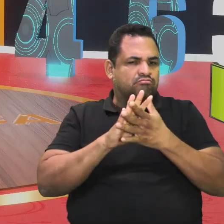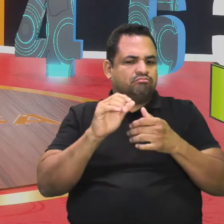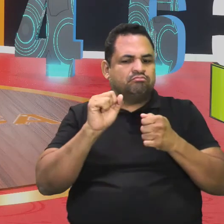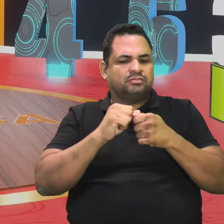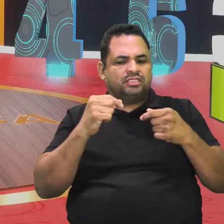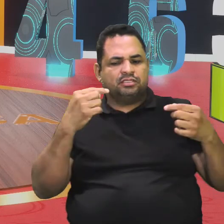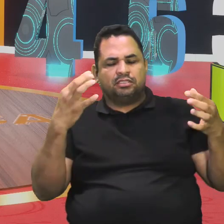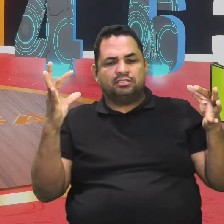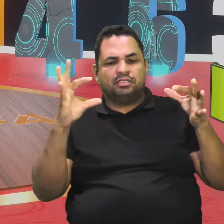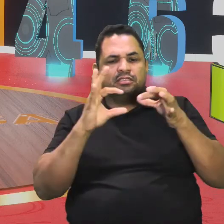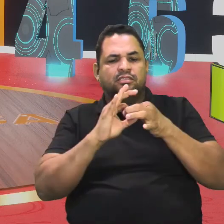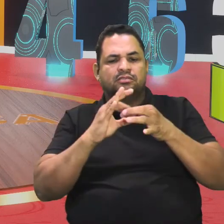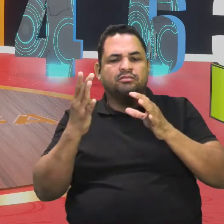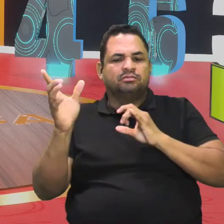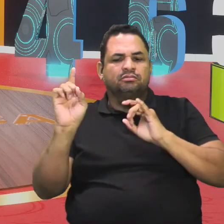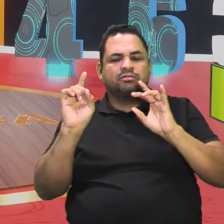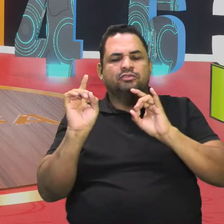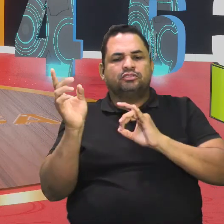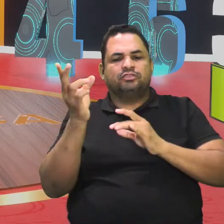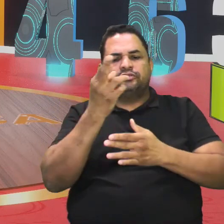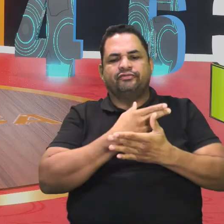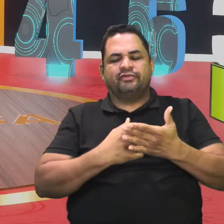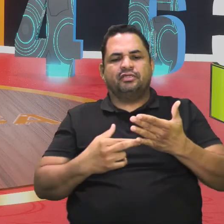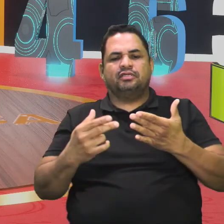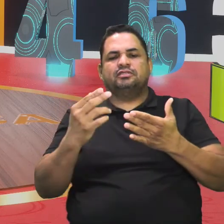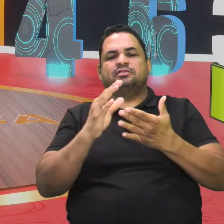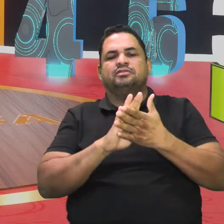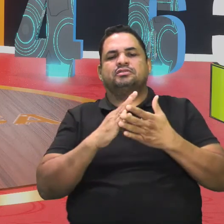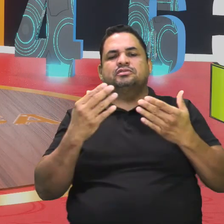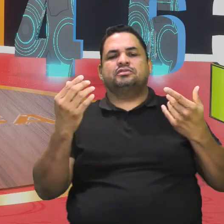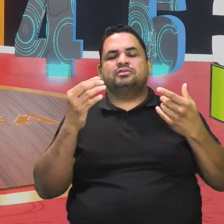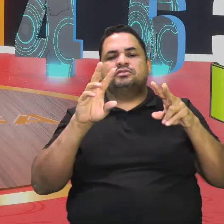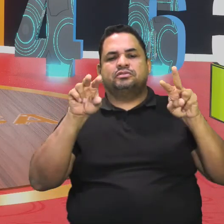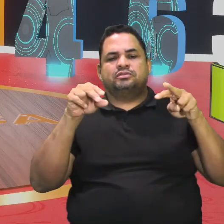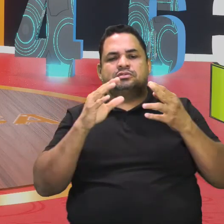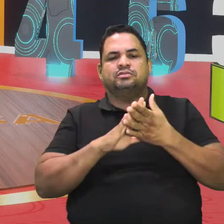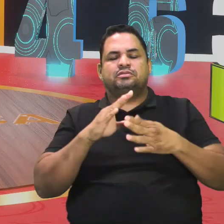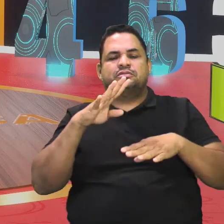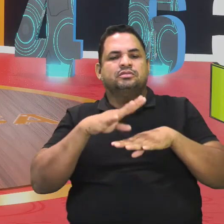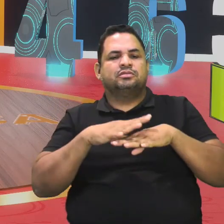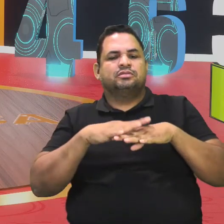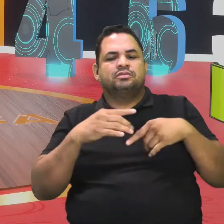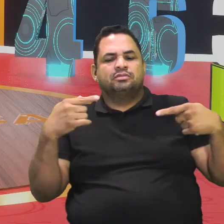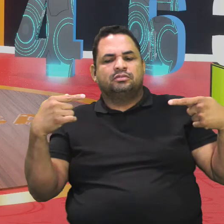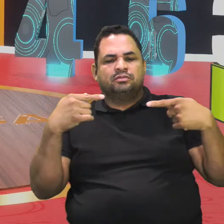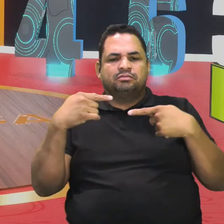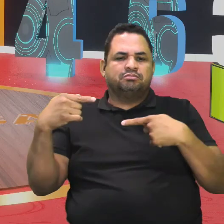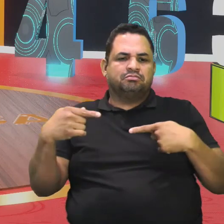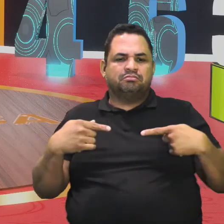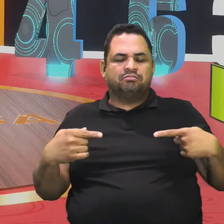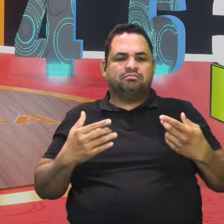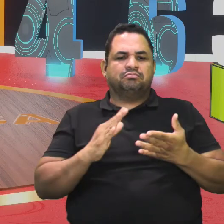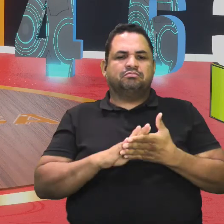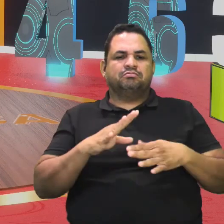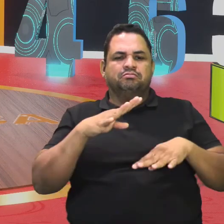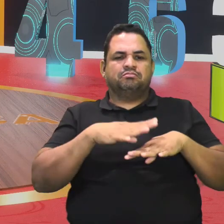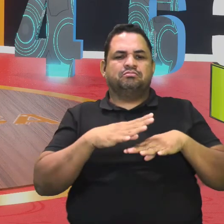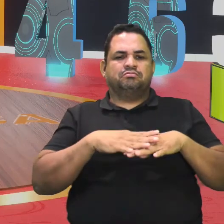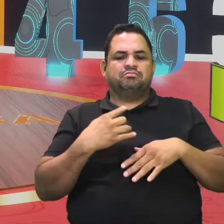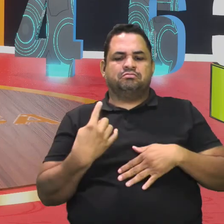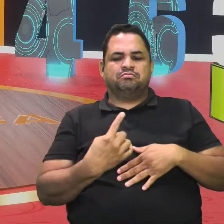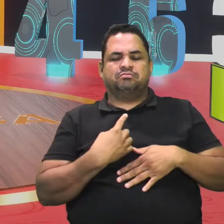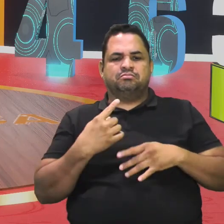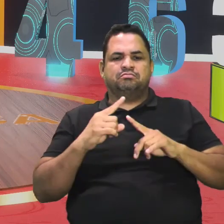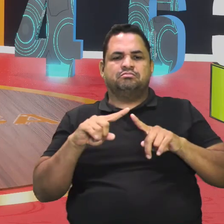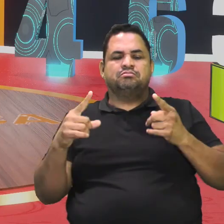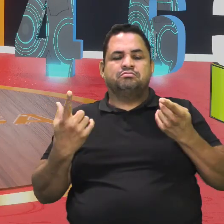fazer esse link de uma coisa com a outra, porque as áreas de conhecimento, elas se cruzam. Né? A matemática mesmo, ela é uma área considerada